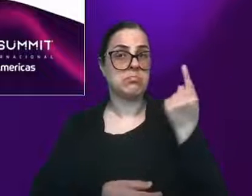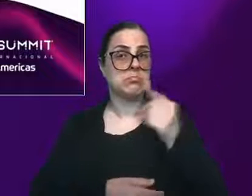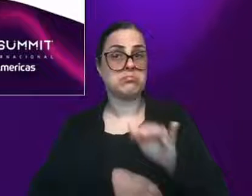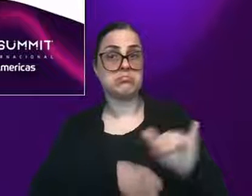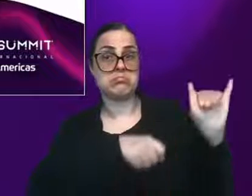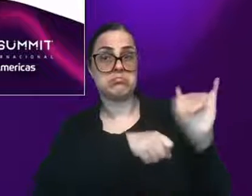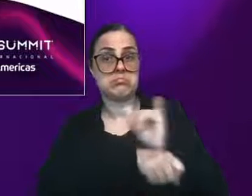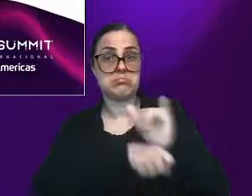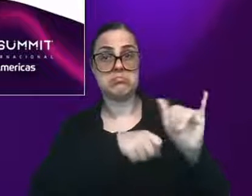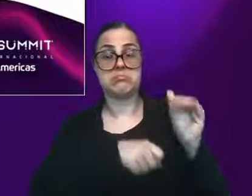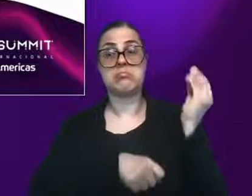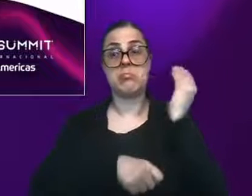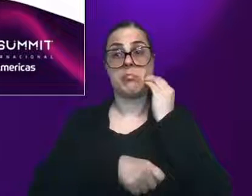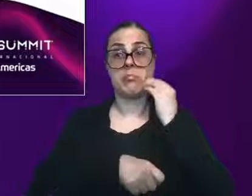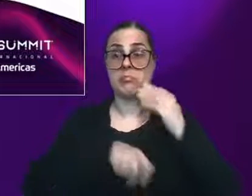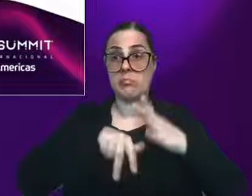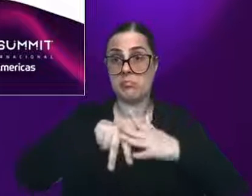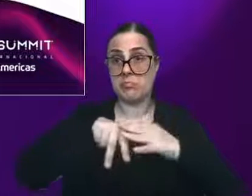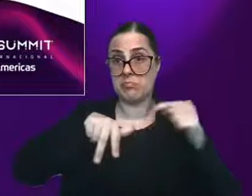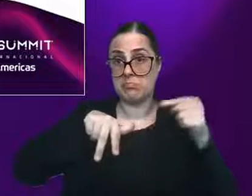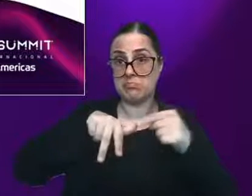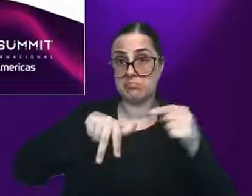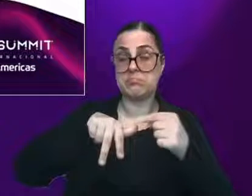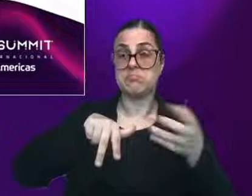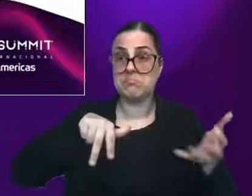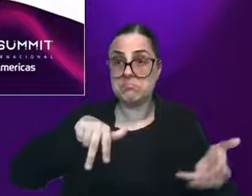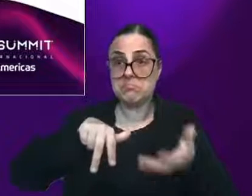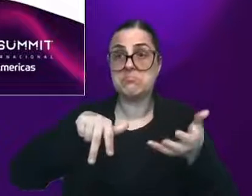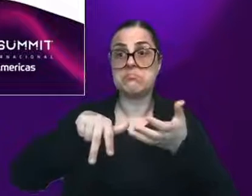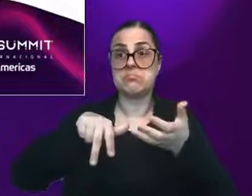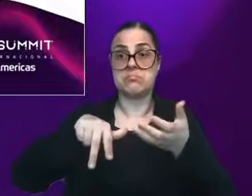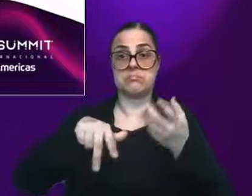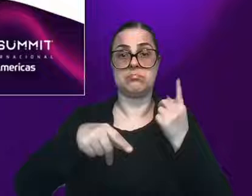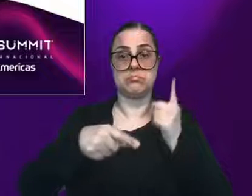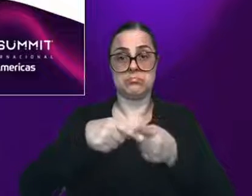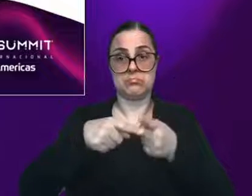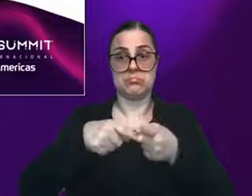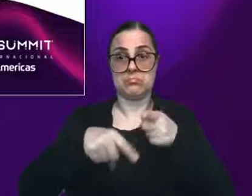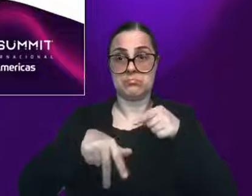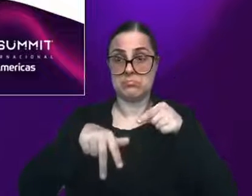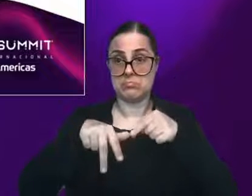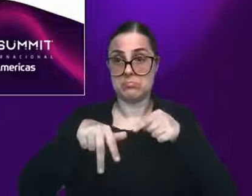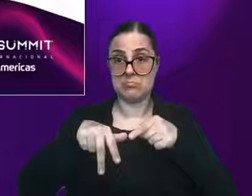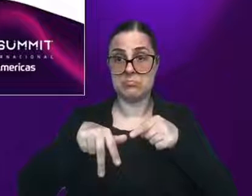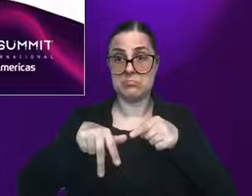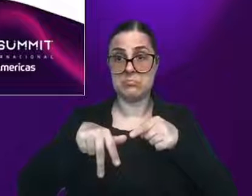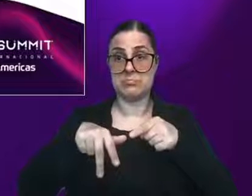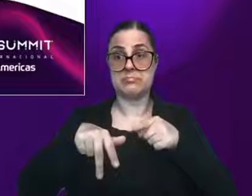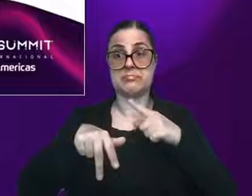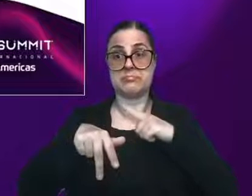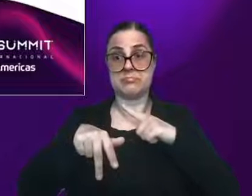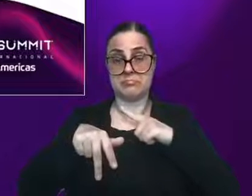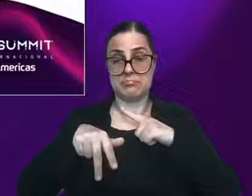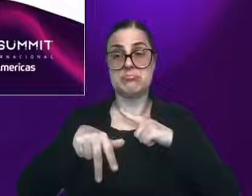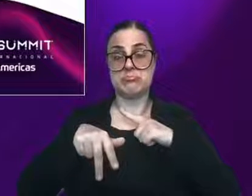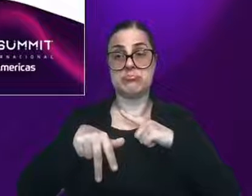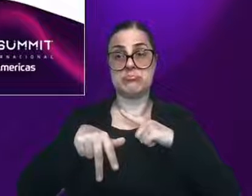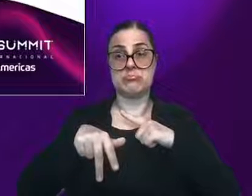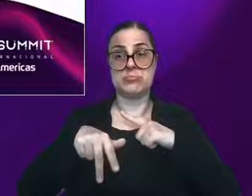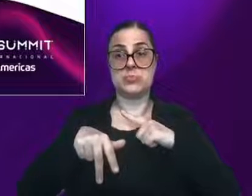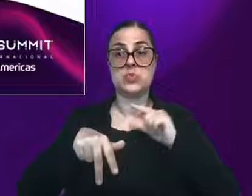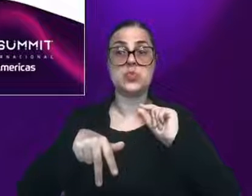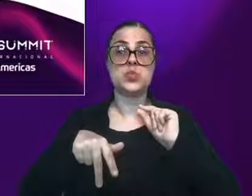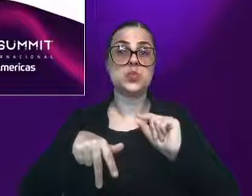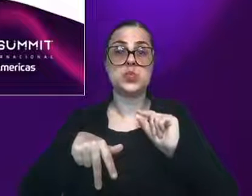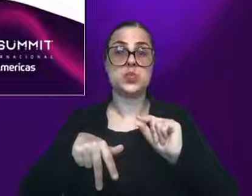do paciente, principalmente em relação à pré-carga do paciente, como expansão volêmica, como sendo a